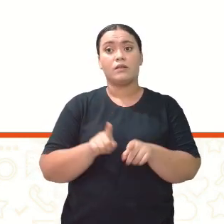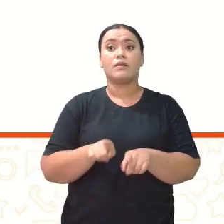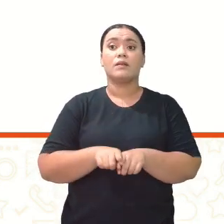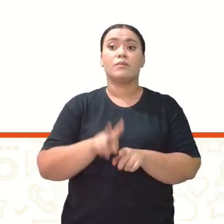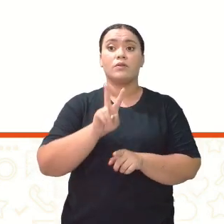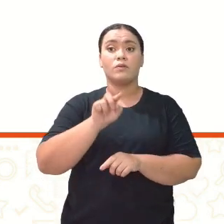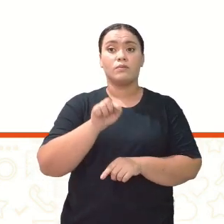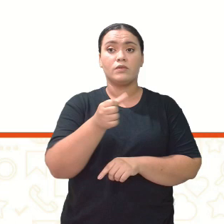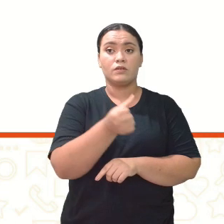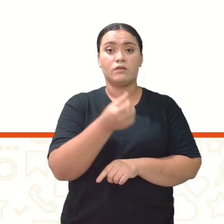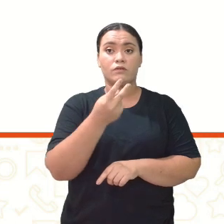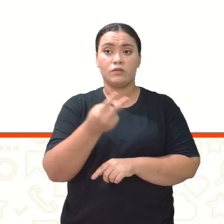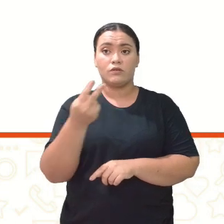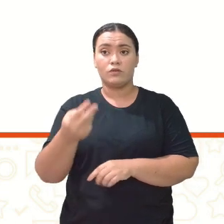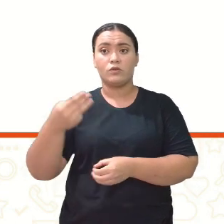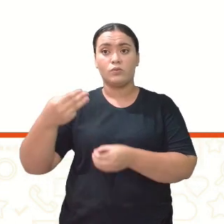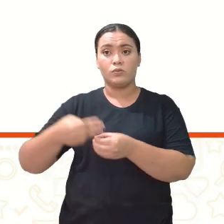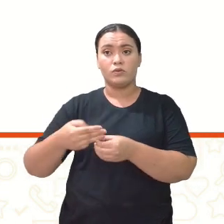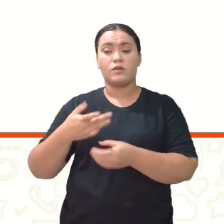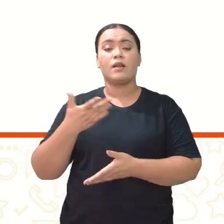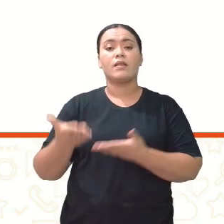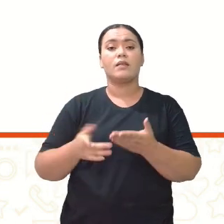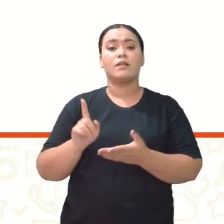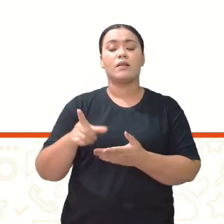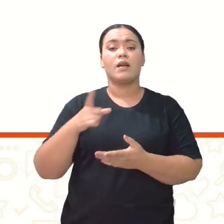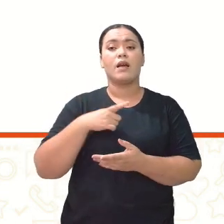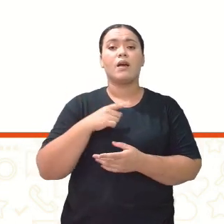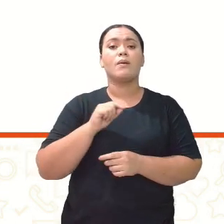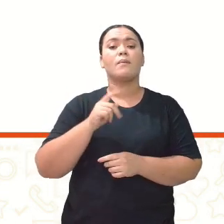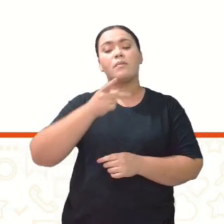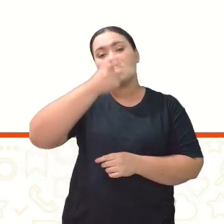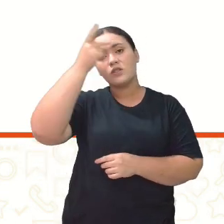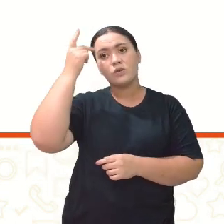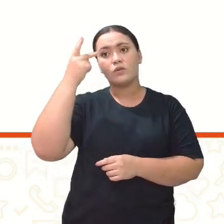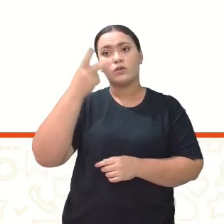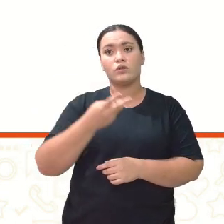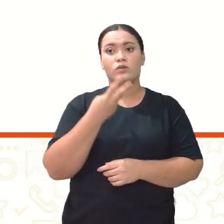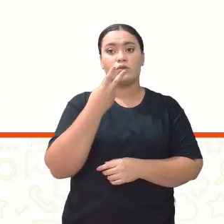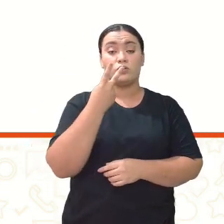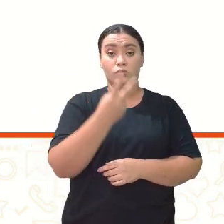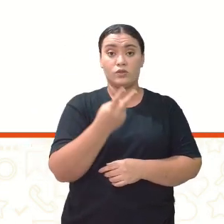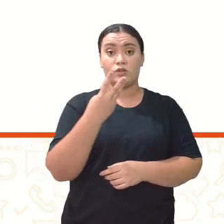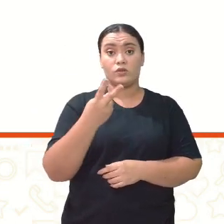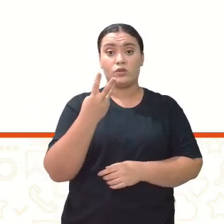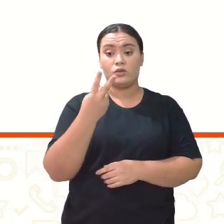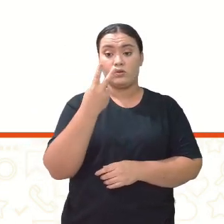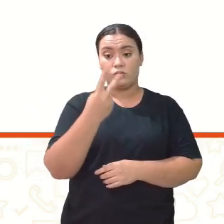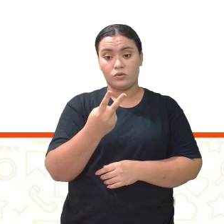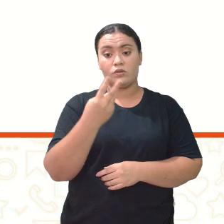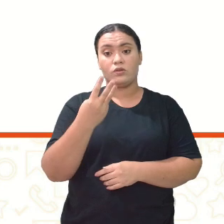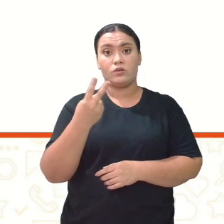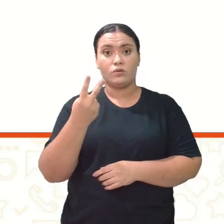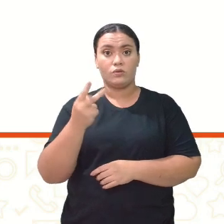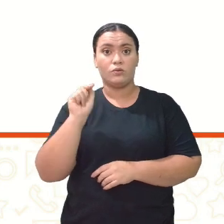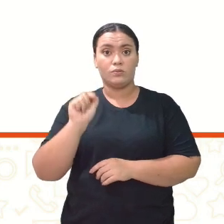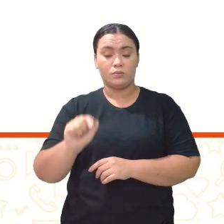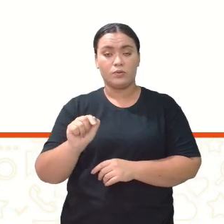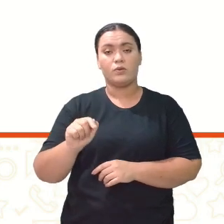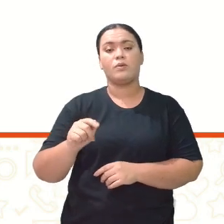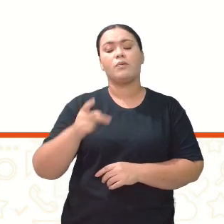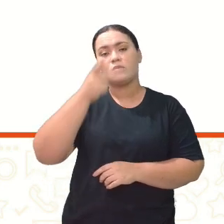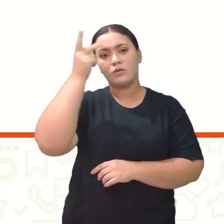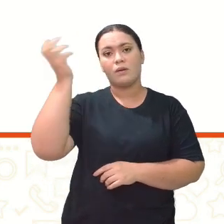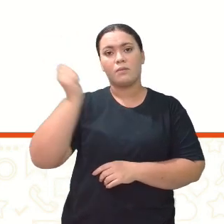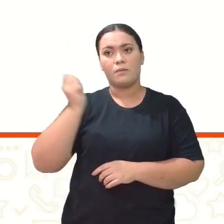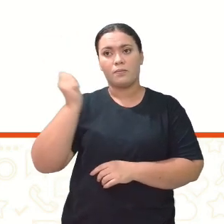2.622 municípios, atendendo a 232 mil beneficiários. Já em 2016, o dado que temos é